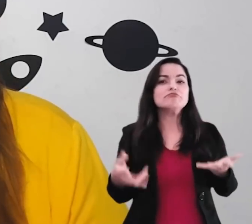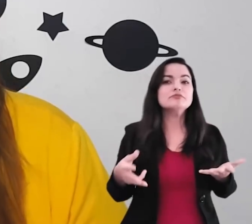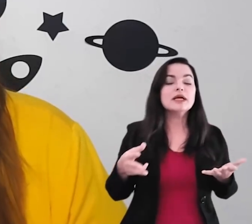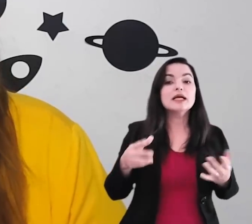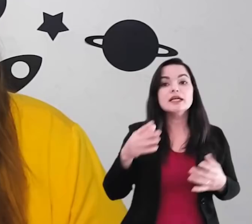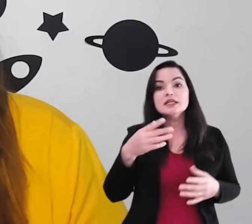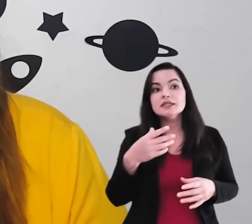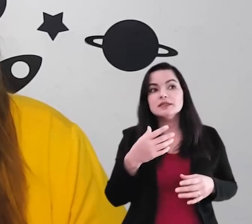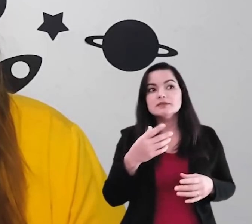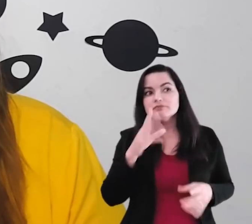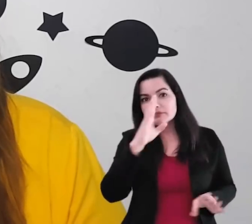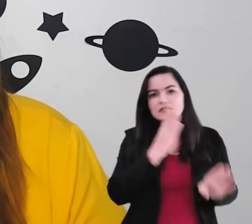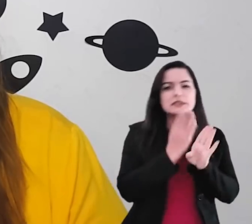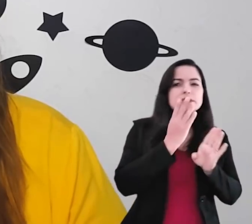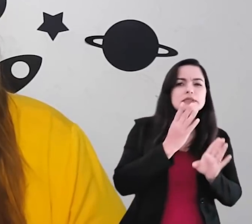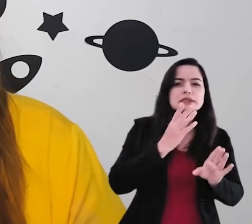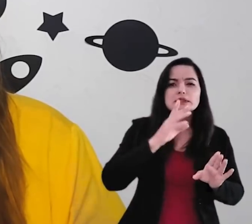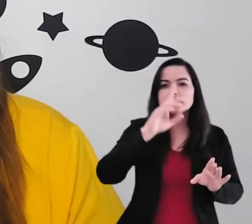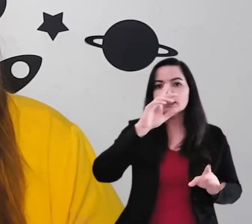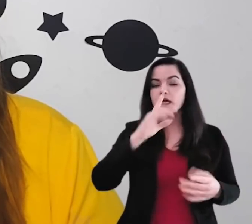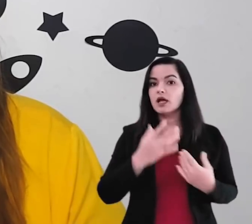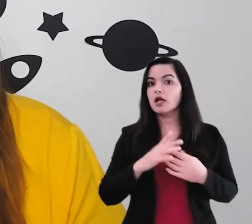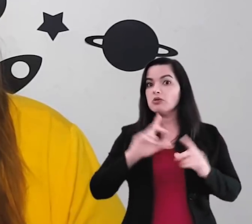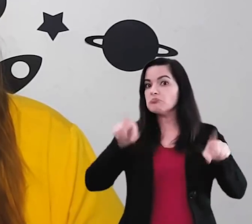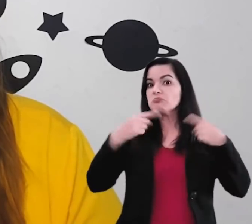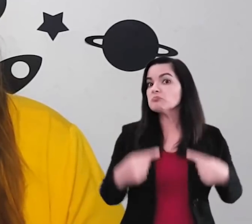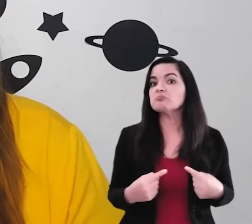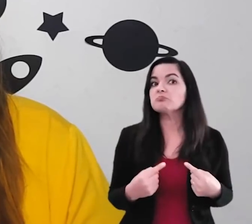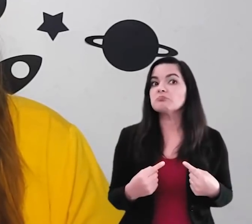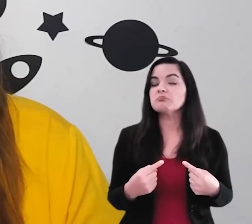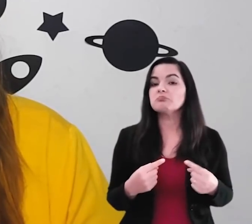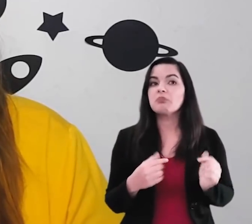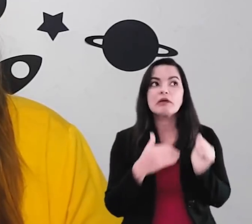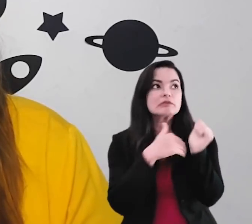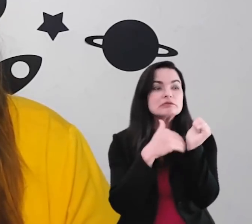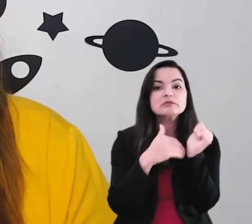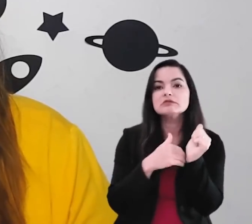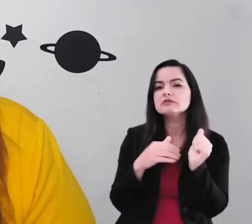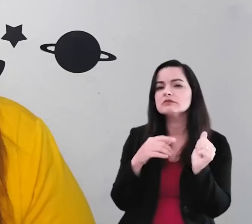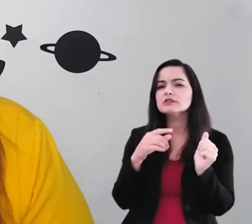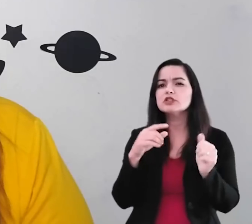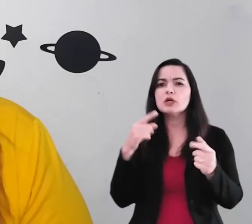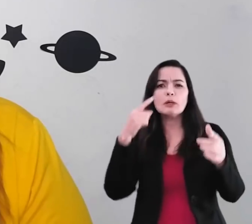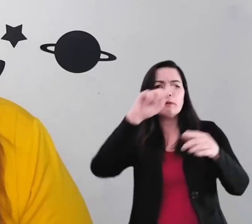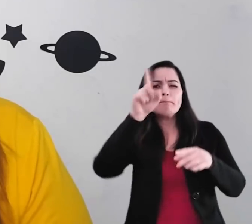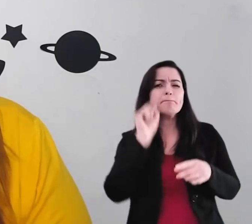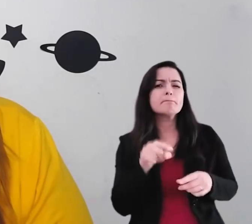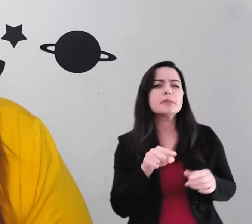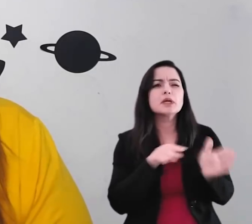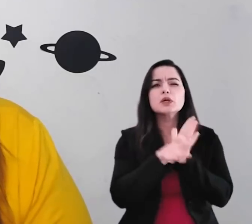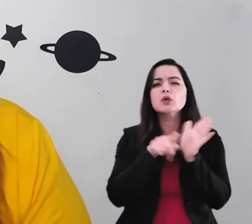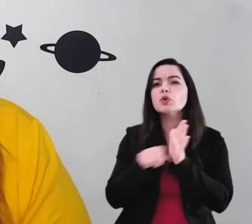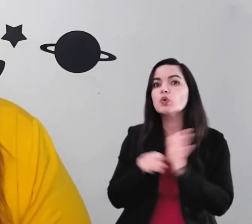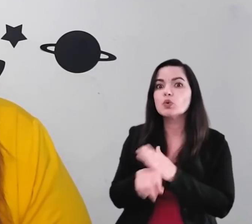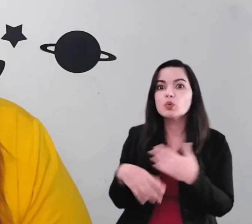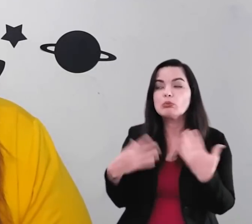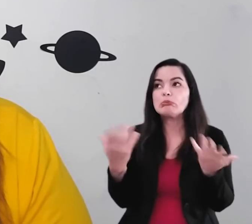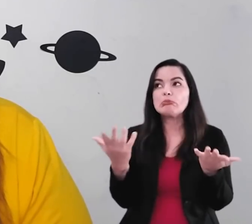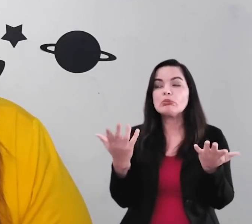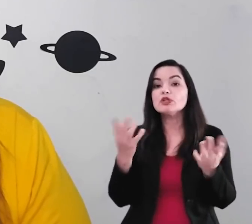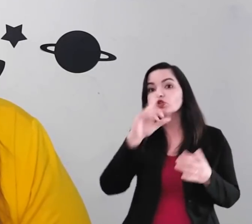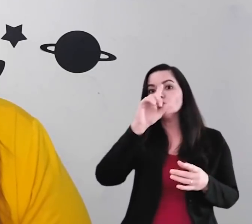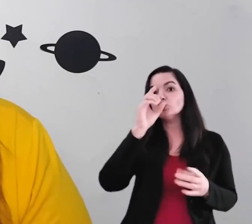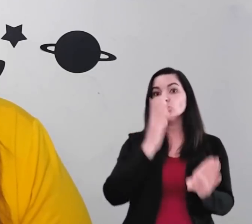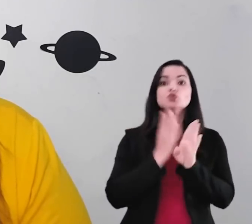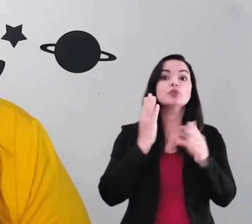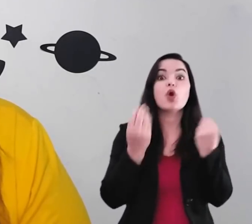enigma, alguma coisa diferente que vai fazer parte aí da jornada deles? E como será o final dessa história?